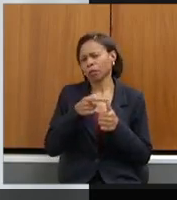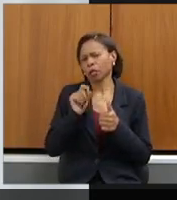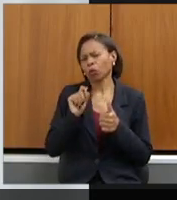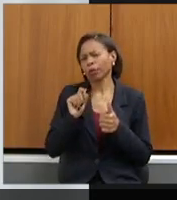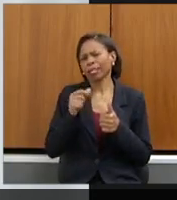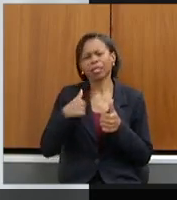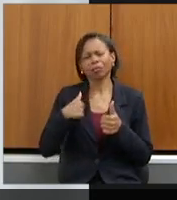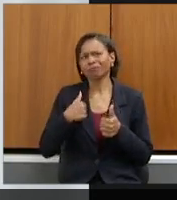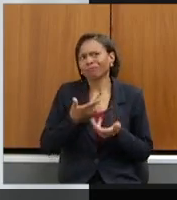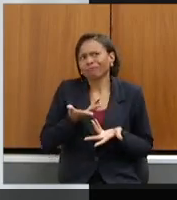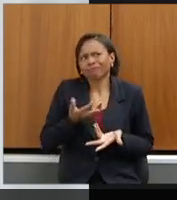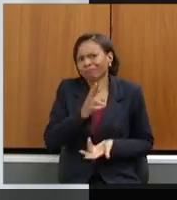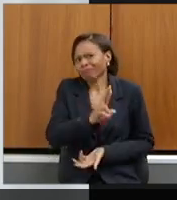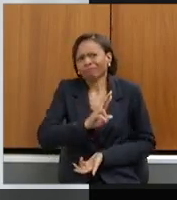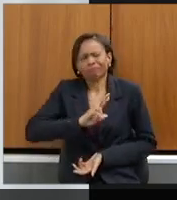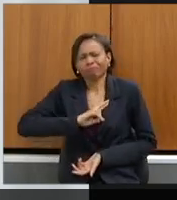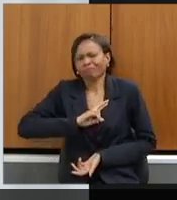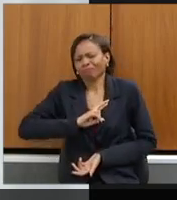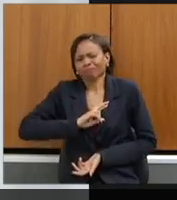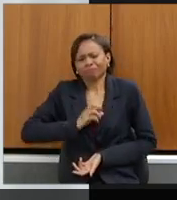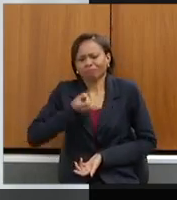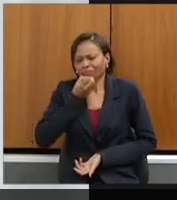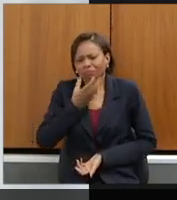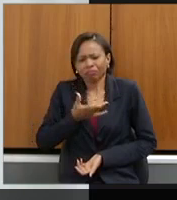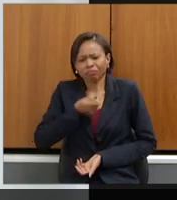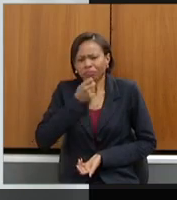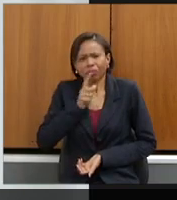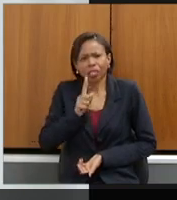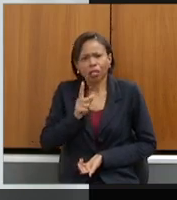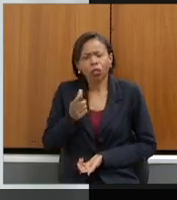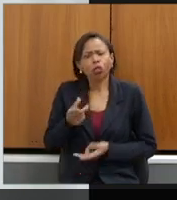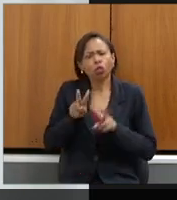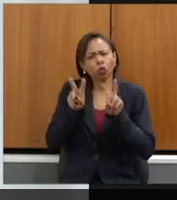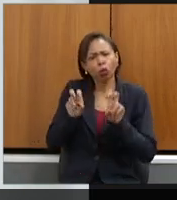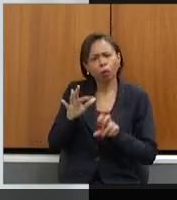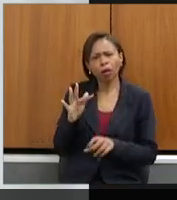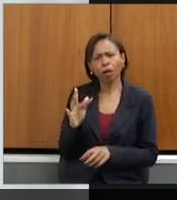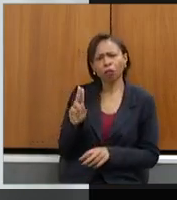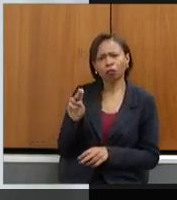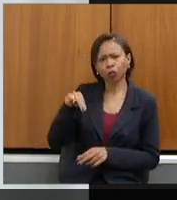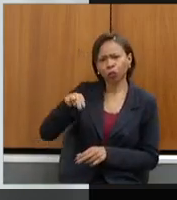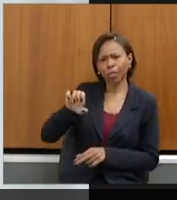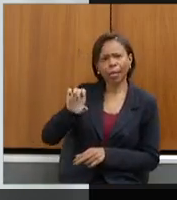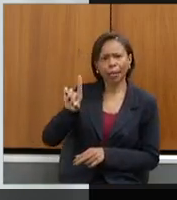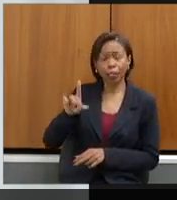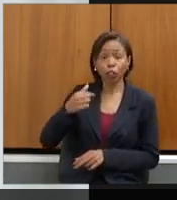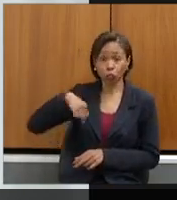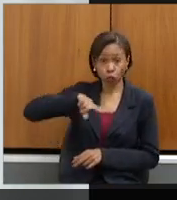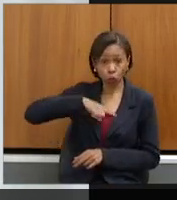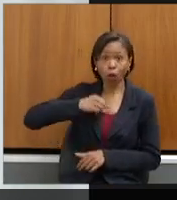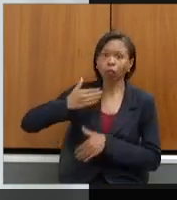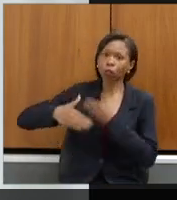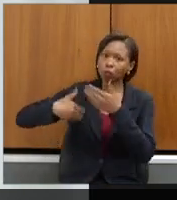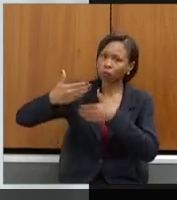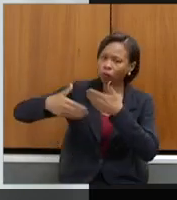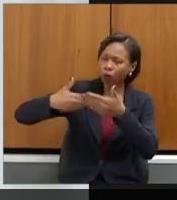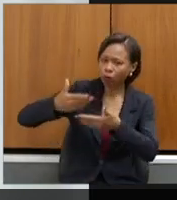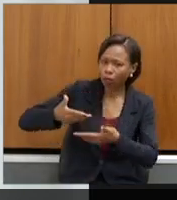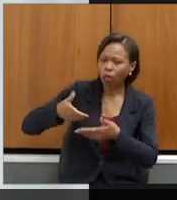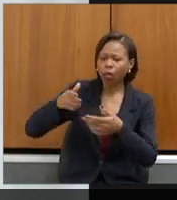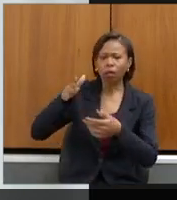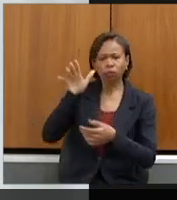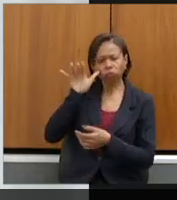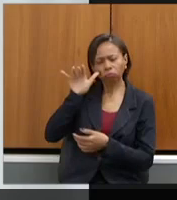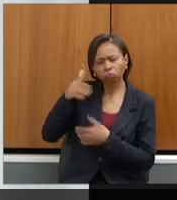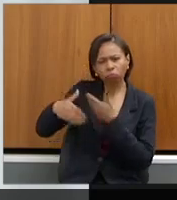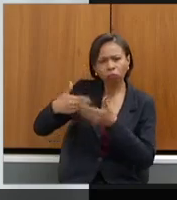deixou satisfeitos com as respostas com relação funed nós acompanhamos todo esse processo amplamente repercutido nem presso no